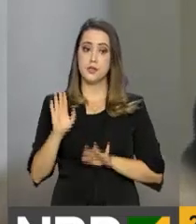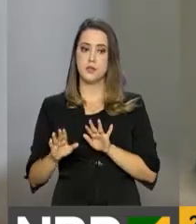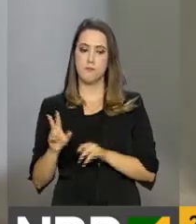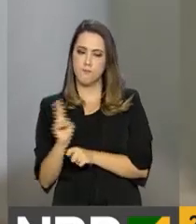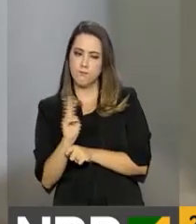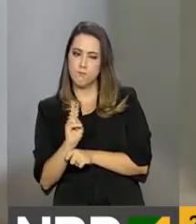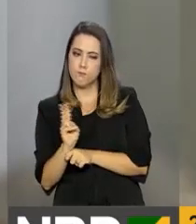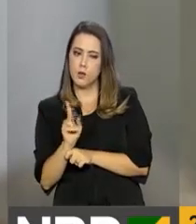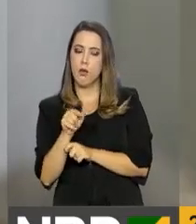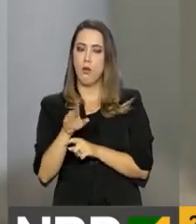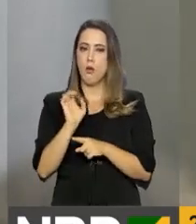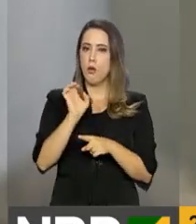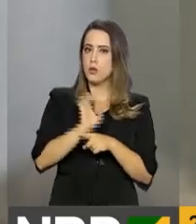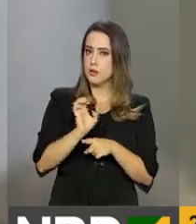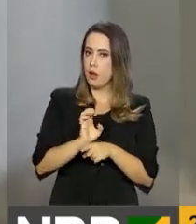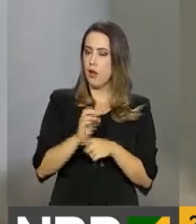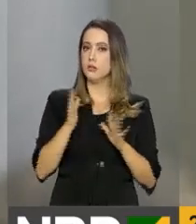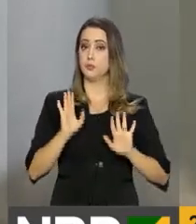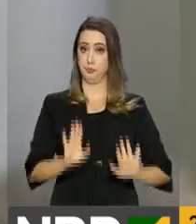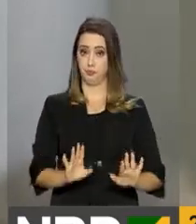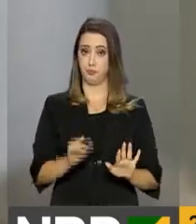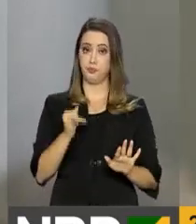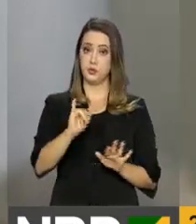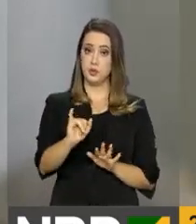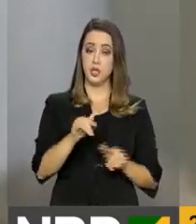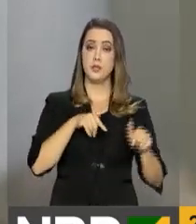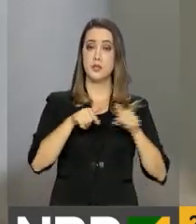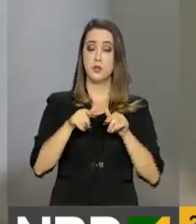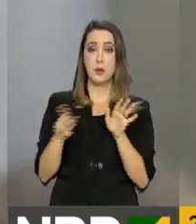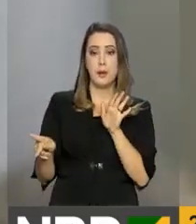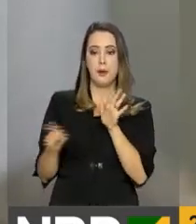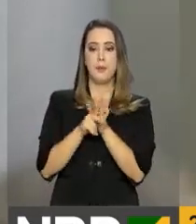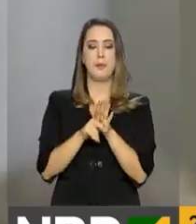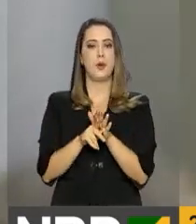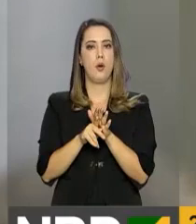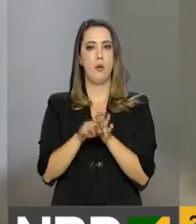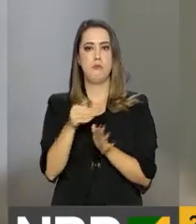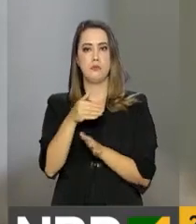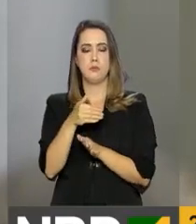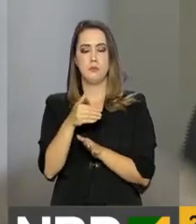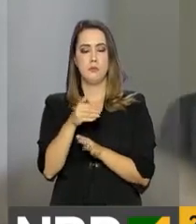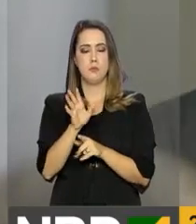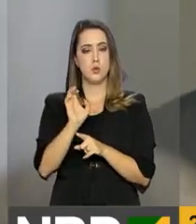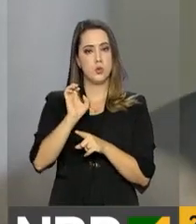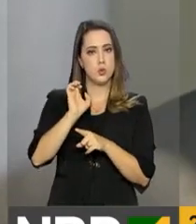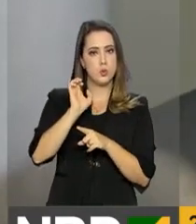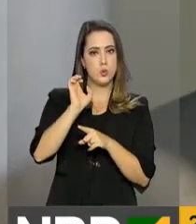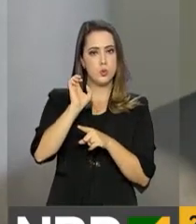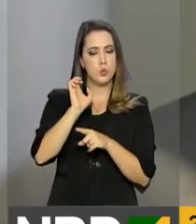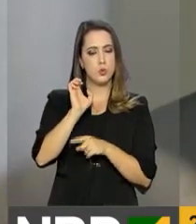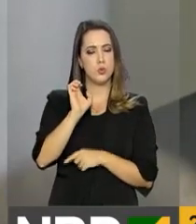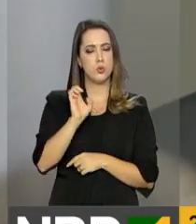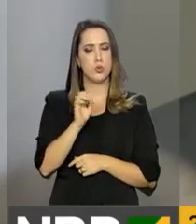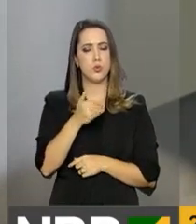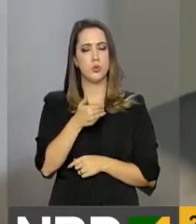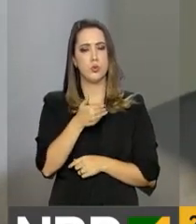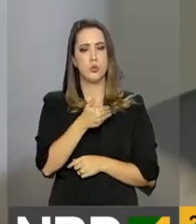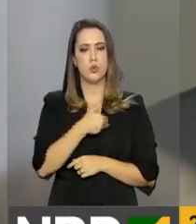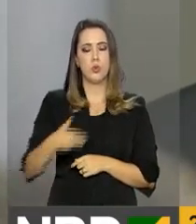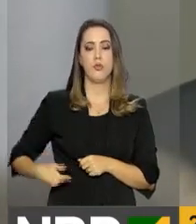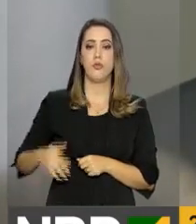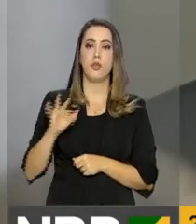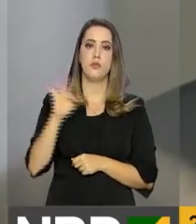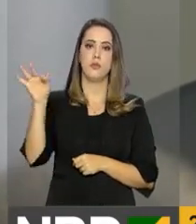que são atos de Estado. Quando os atos são atos de Estado, a rigor, se úteis forem, a Constituição,